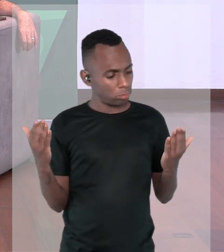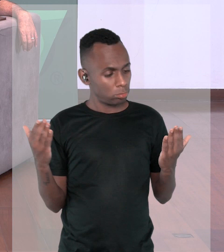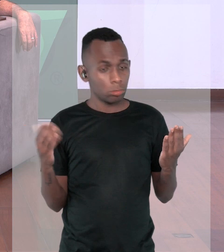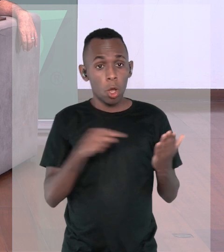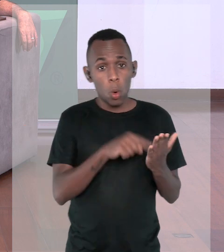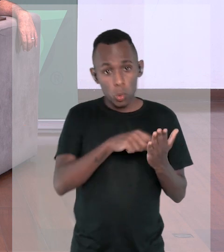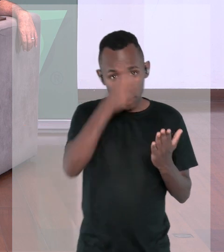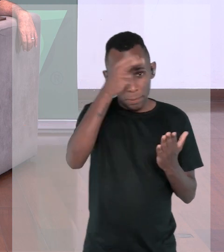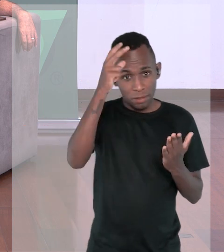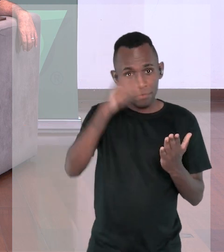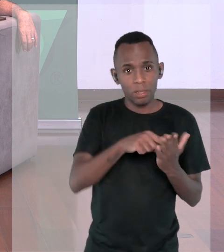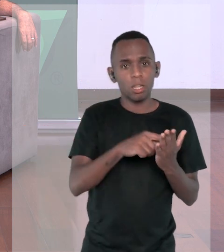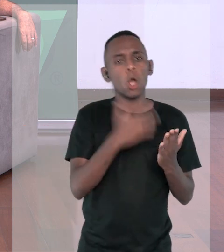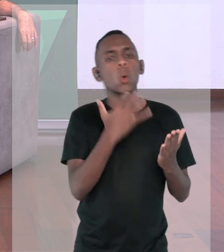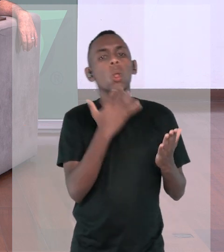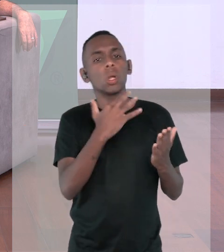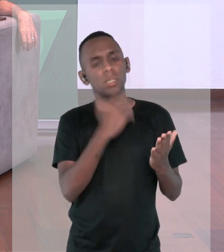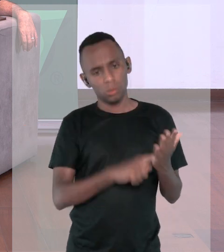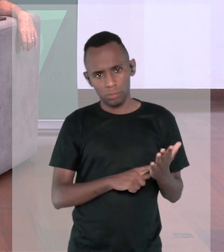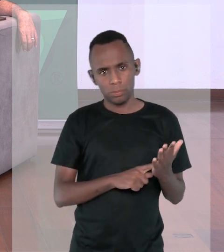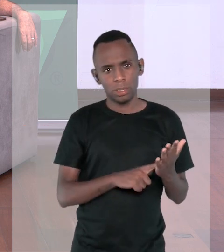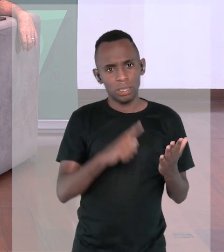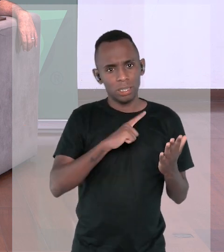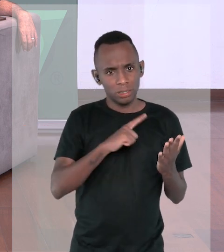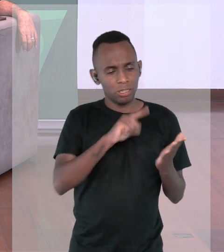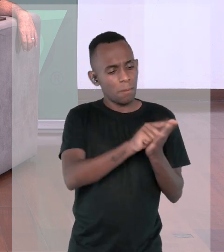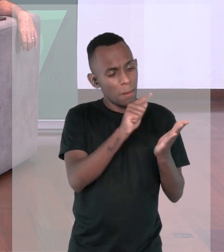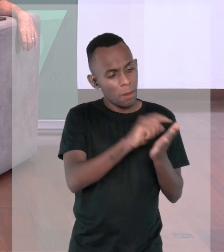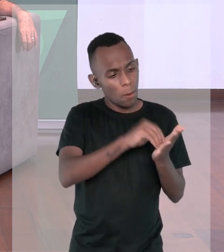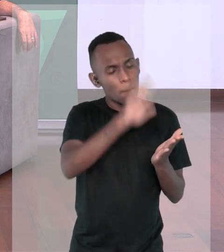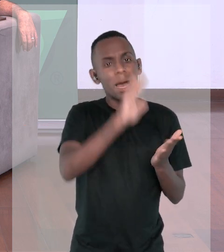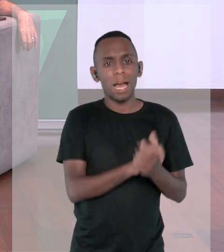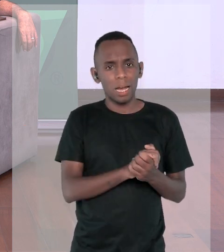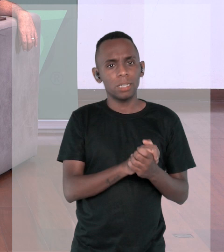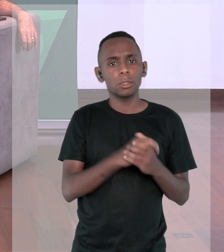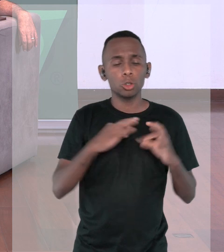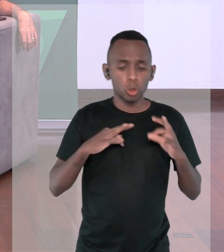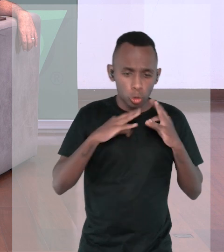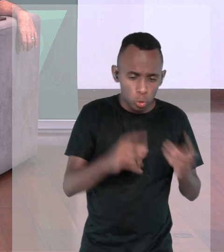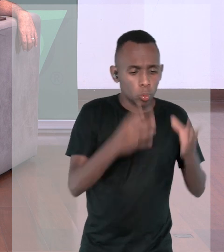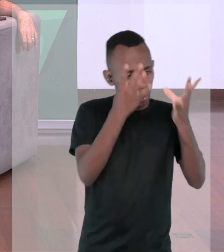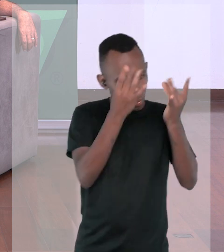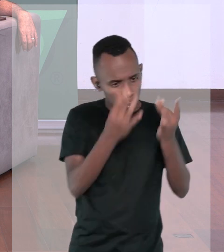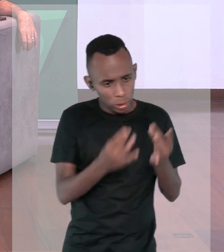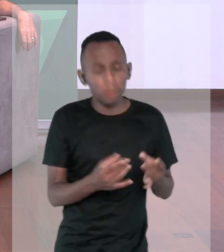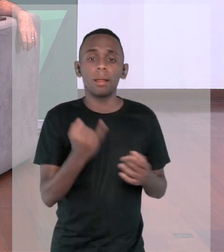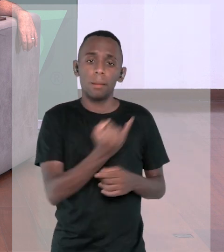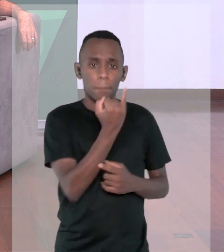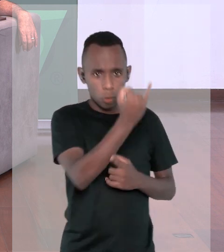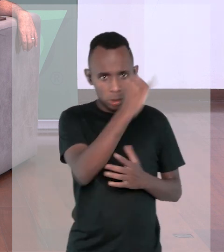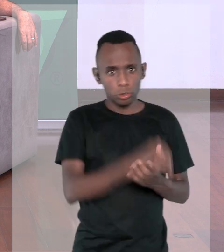O jornal da prefeitura era colorido, tinha mais páginas, ele tinha tudo que tecnicamente